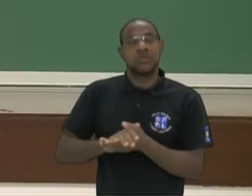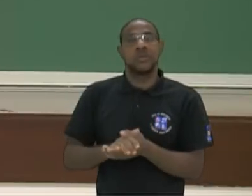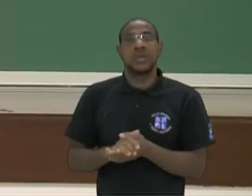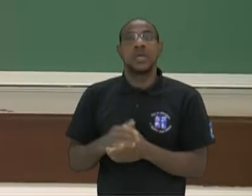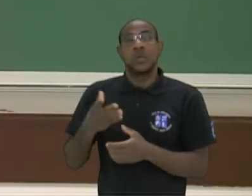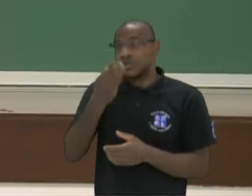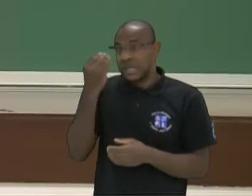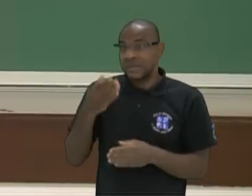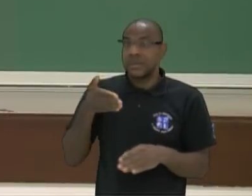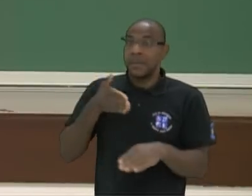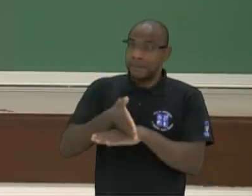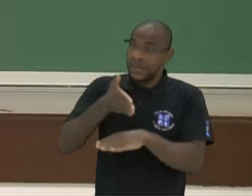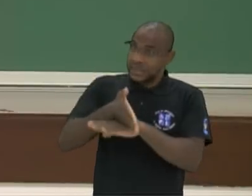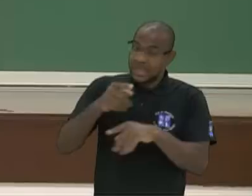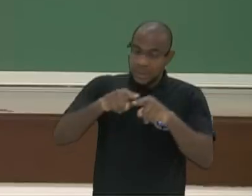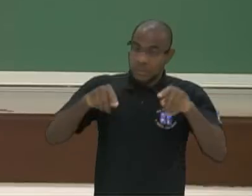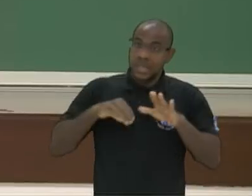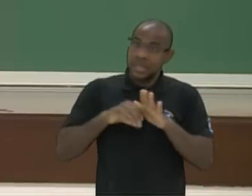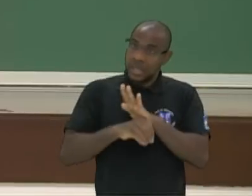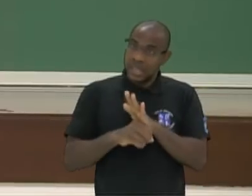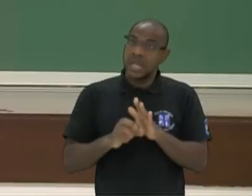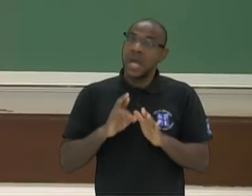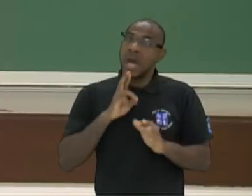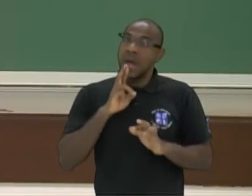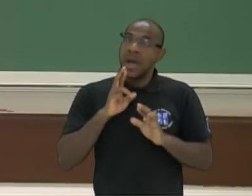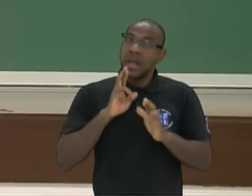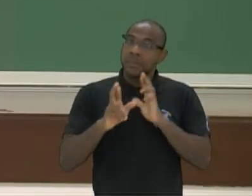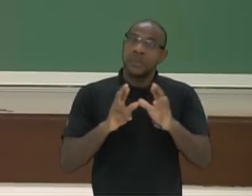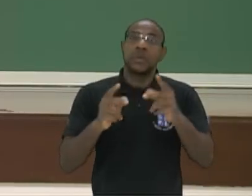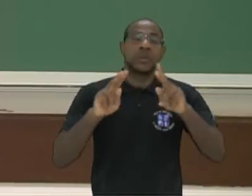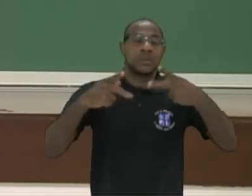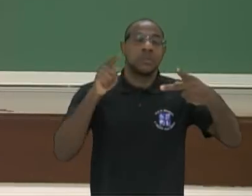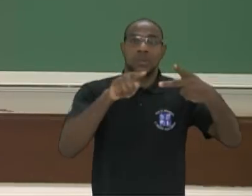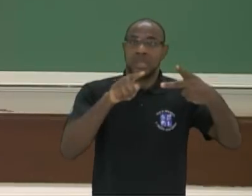lá no Classroom, responder a chamada ou entregar as atividades na tua